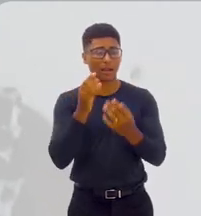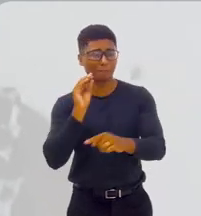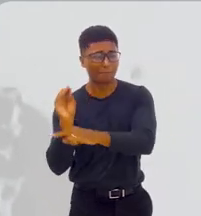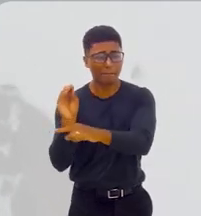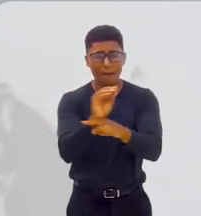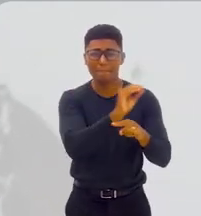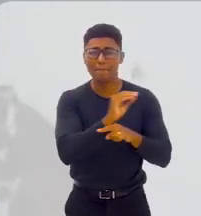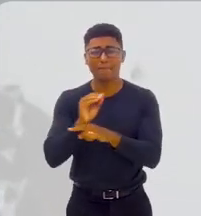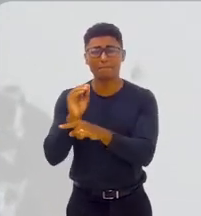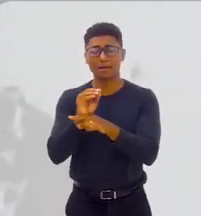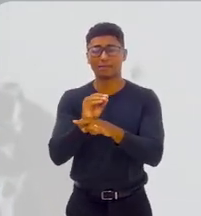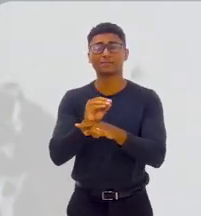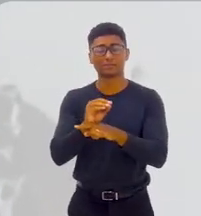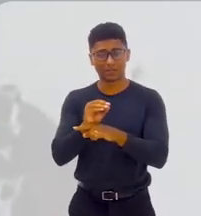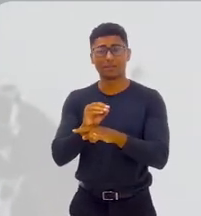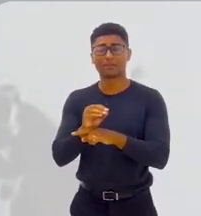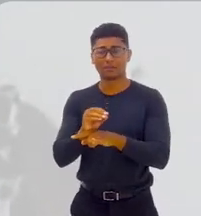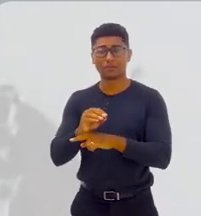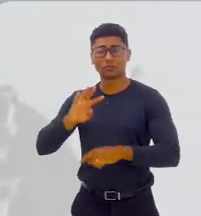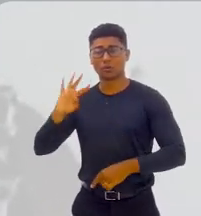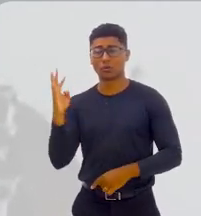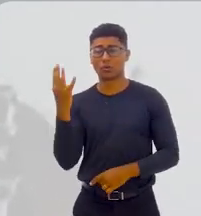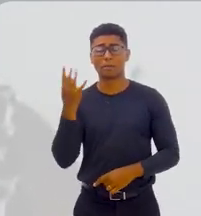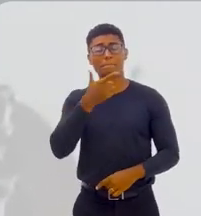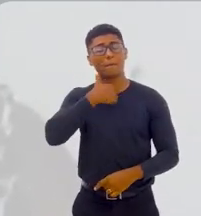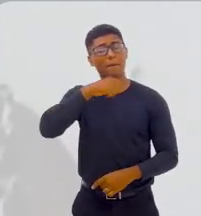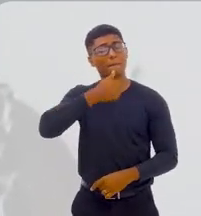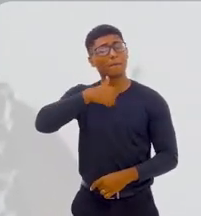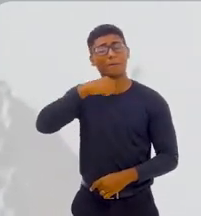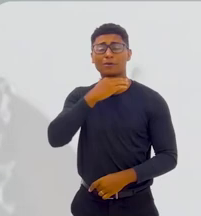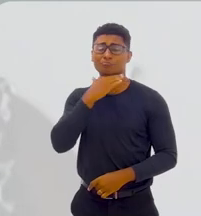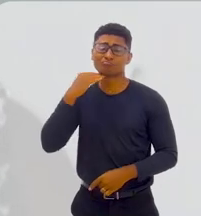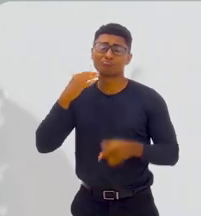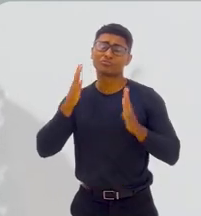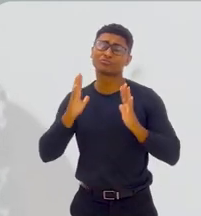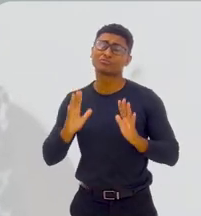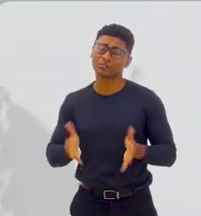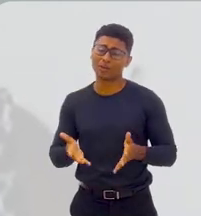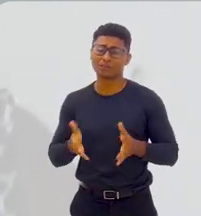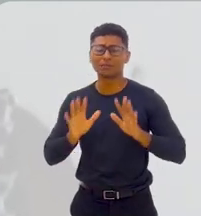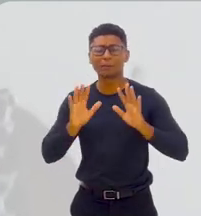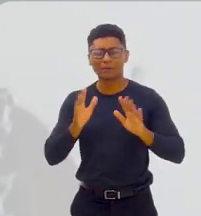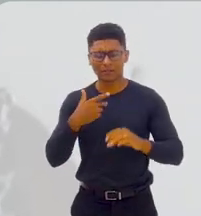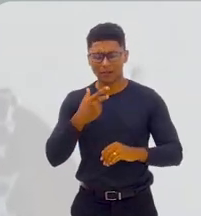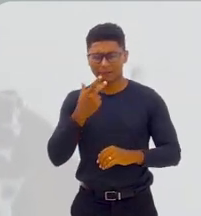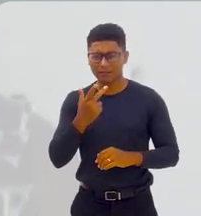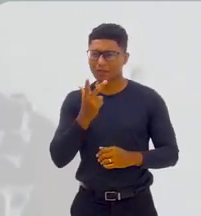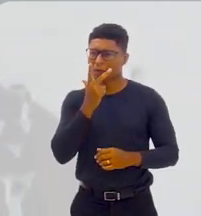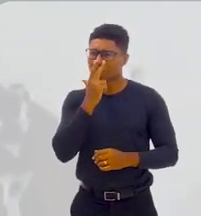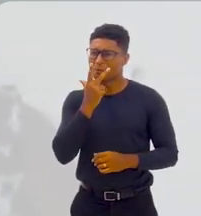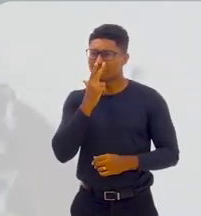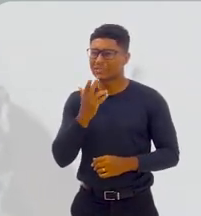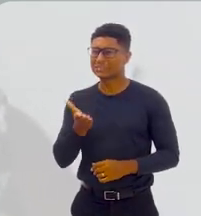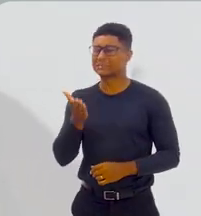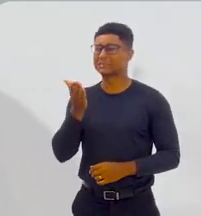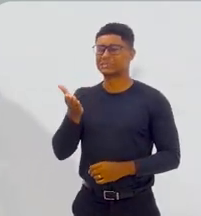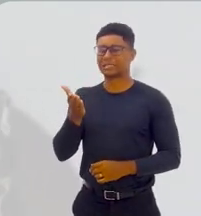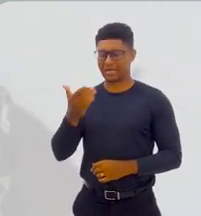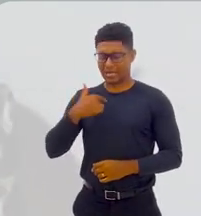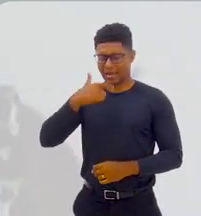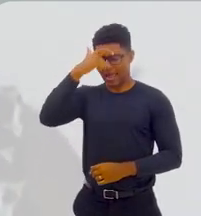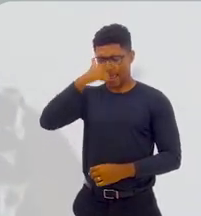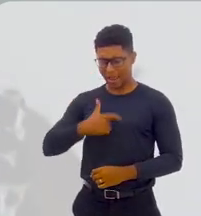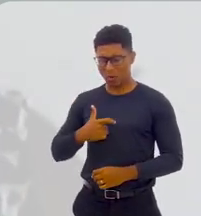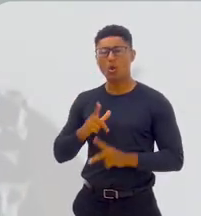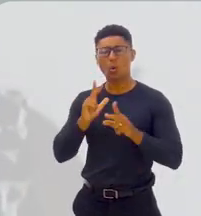irmã, minha mãe e ele, né? São pessoas assim que não estão mais entre nós, mas como eu sempre digo, você está diante do meu pai e da minha mãe, porque eu